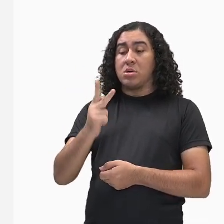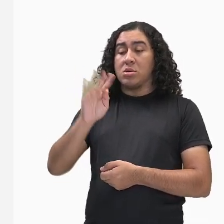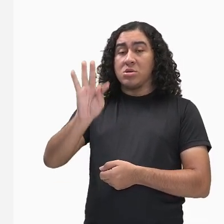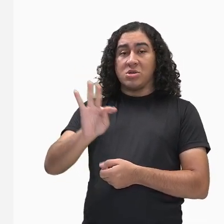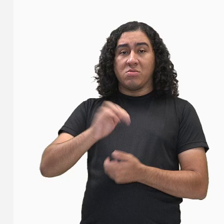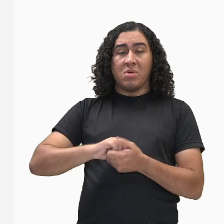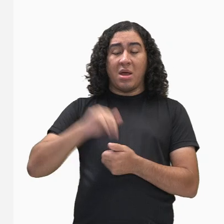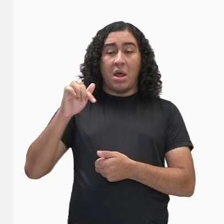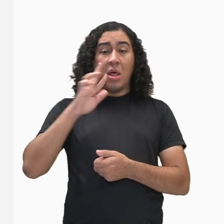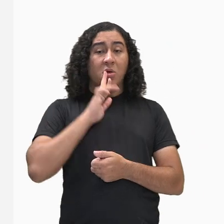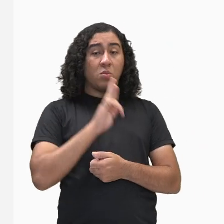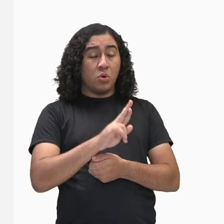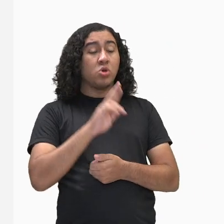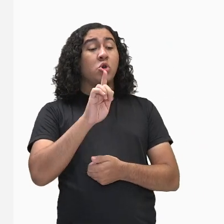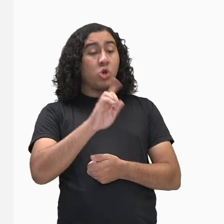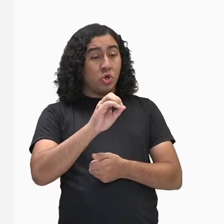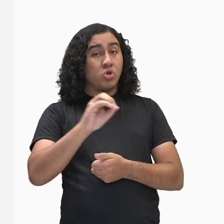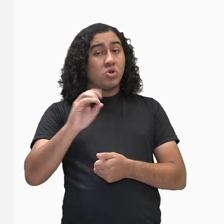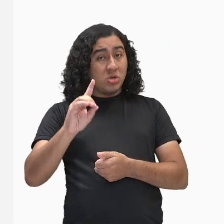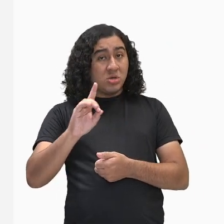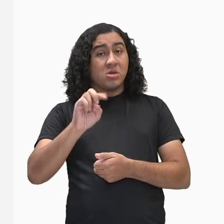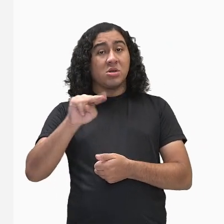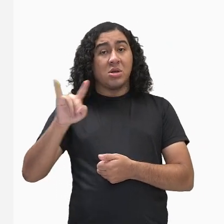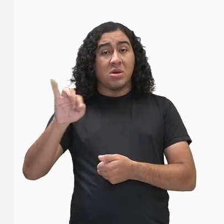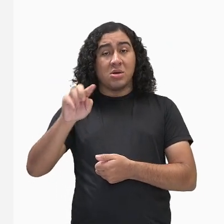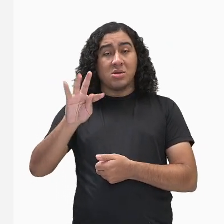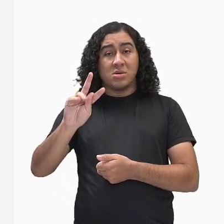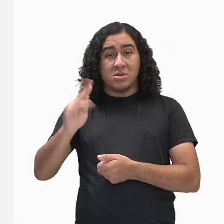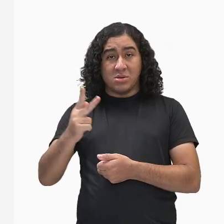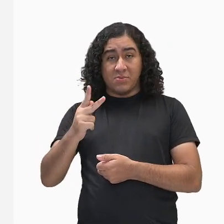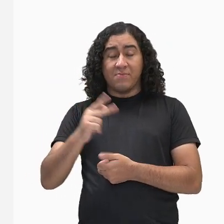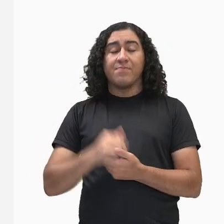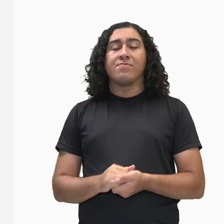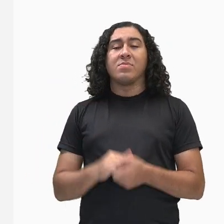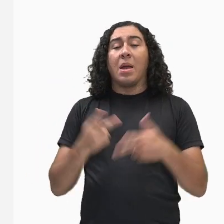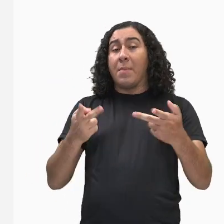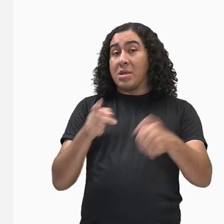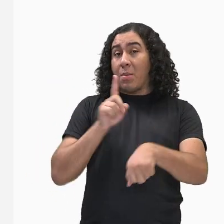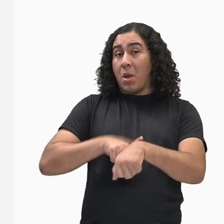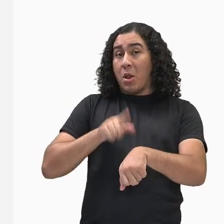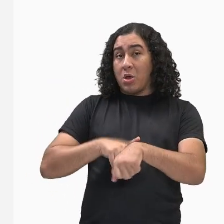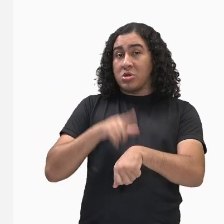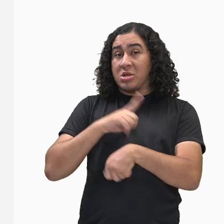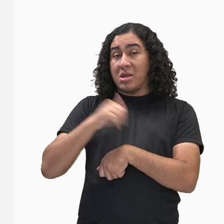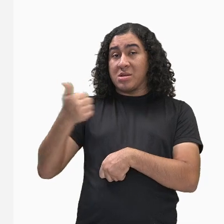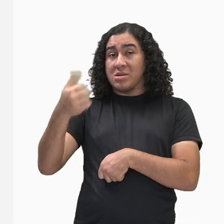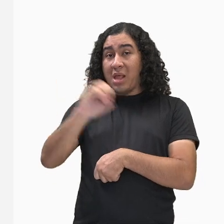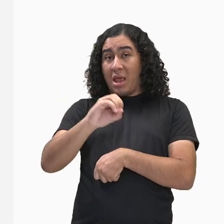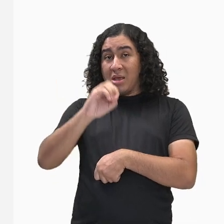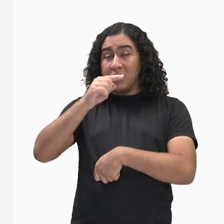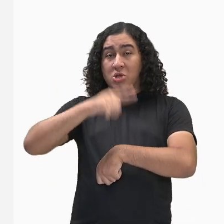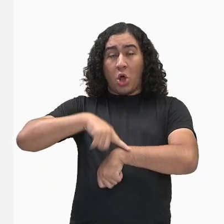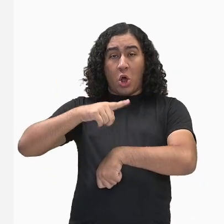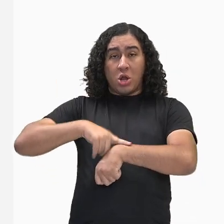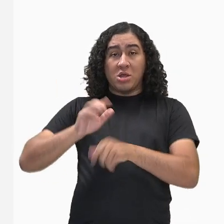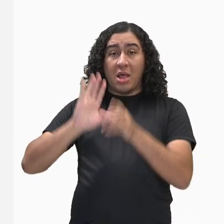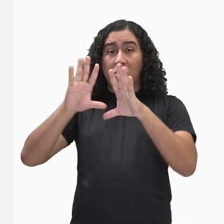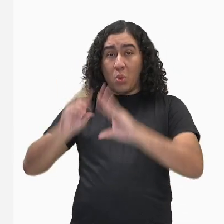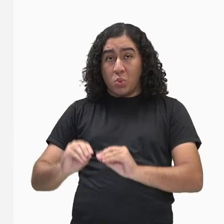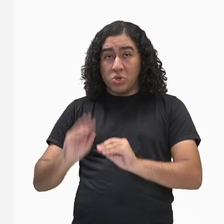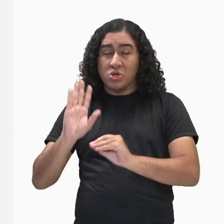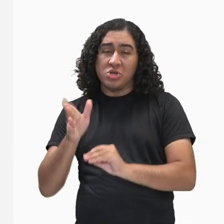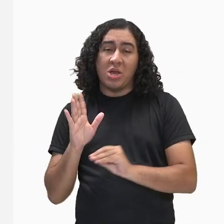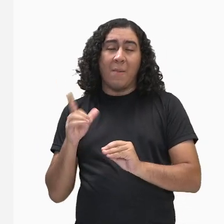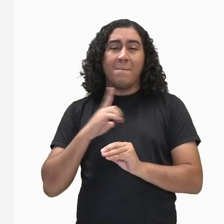Victoria responde, né? Good night, Potira. Observe que o relógio está marcando 10 horas, ou seja, elas estão se